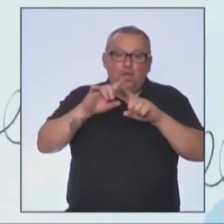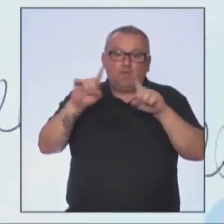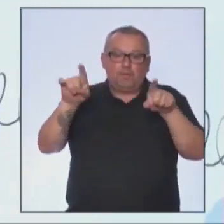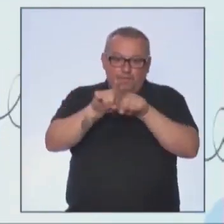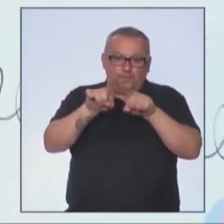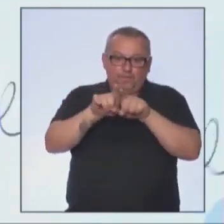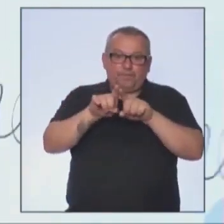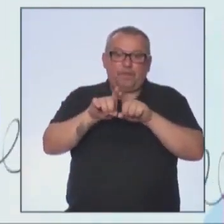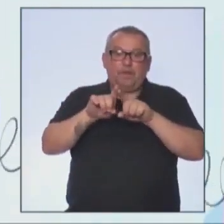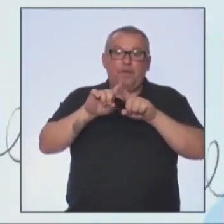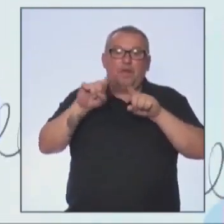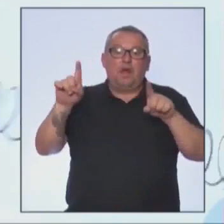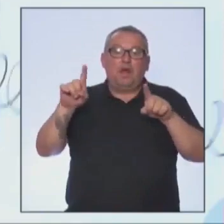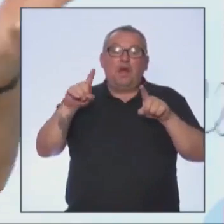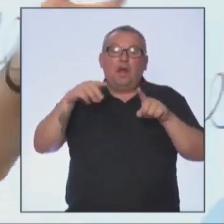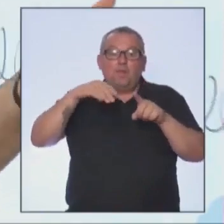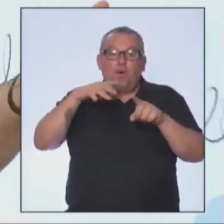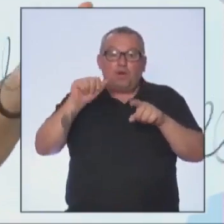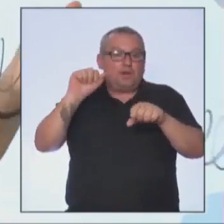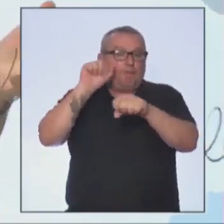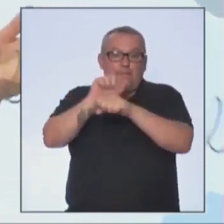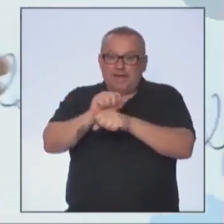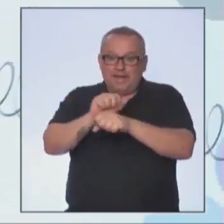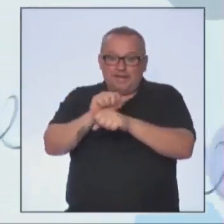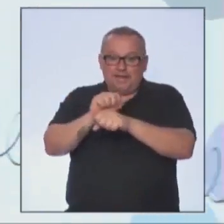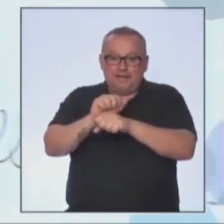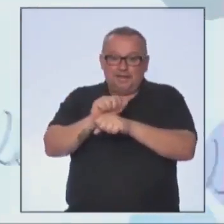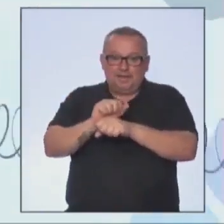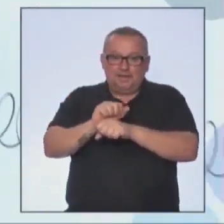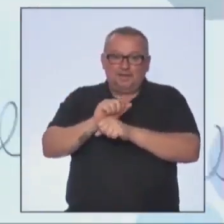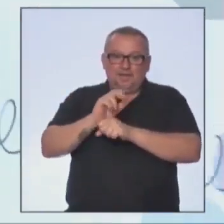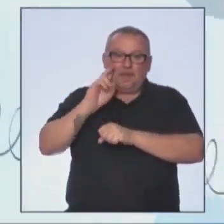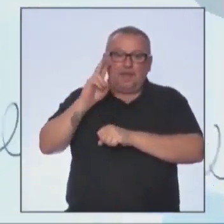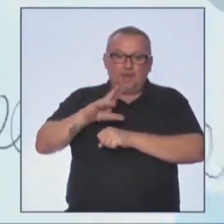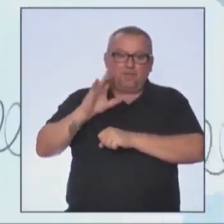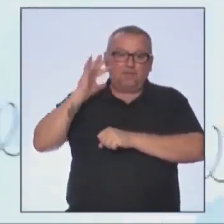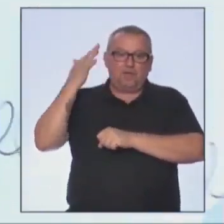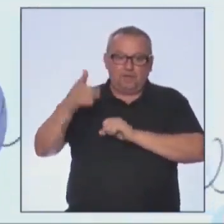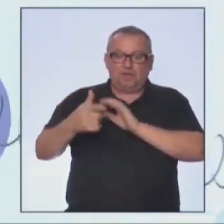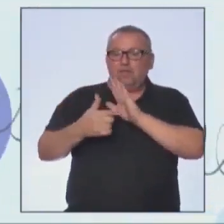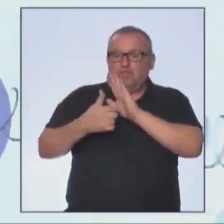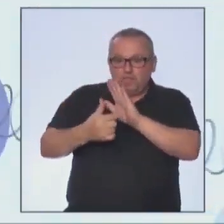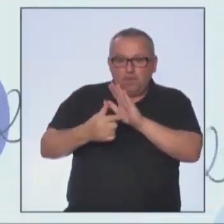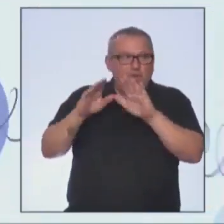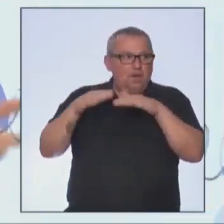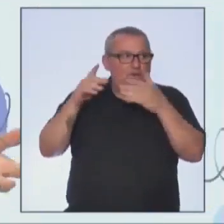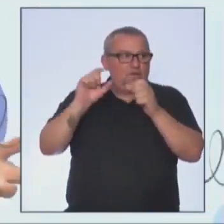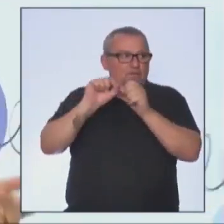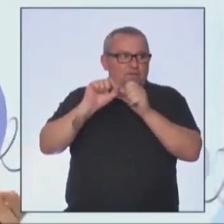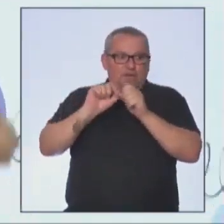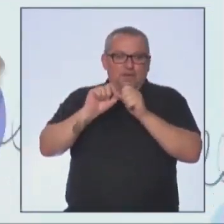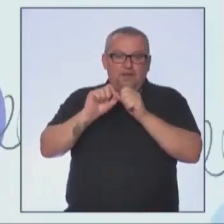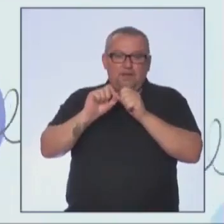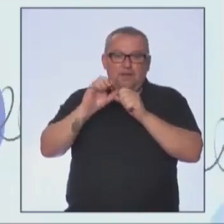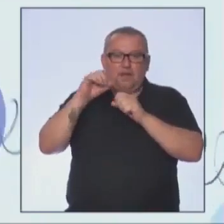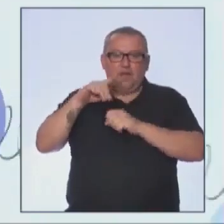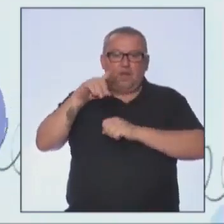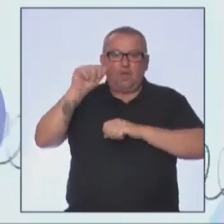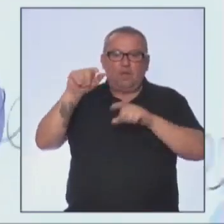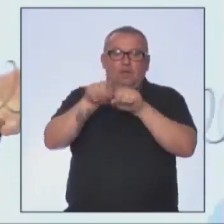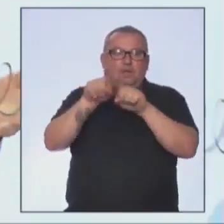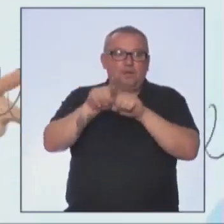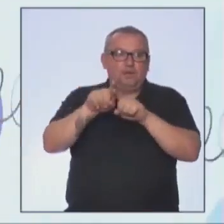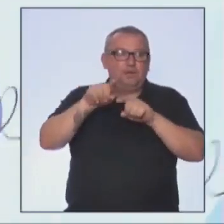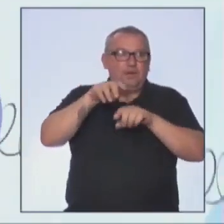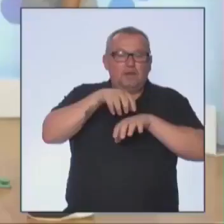através da mola, mas a mola não está sendo levada junto. Então, é isso que a gente quer dizer quando a gente fala que a onda, ela